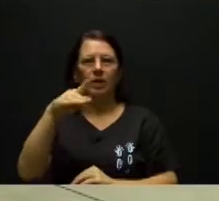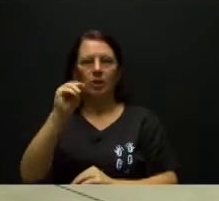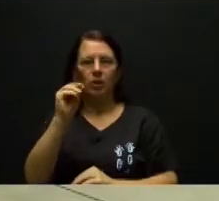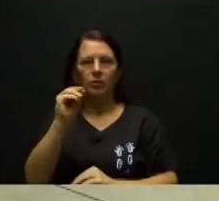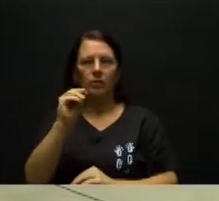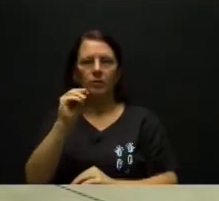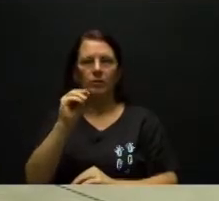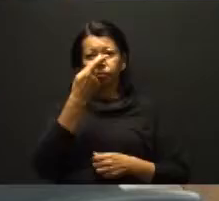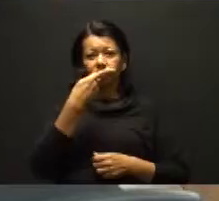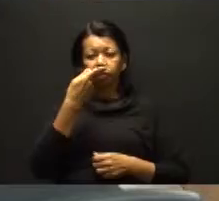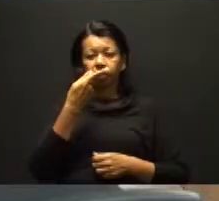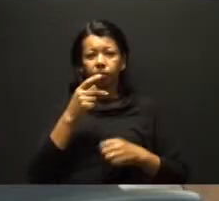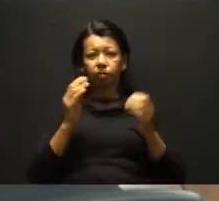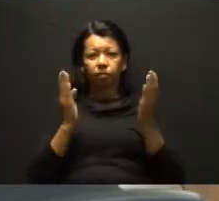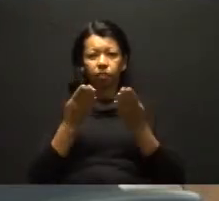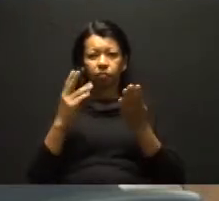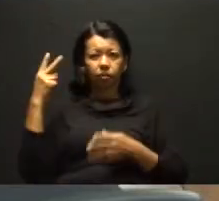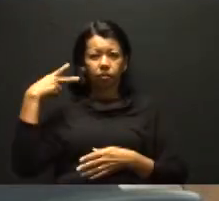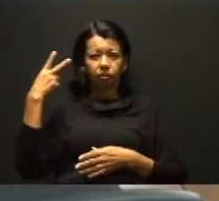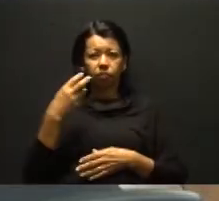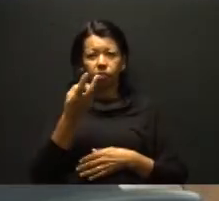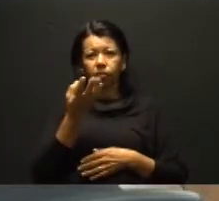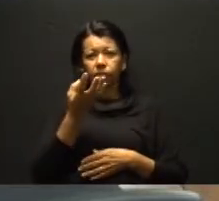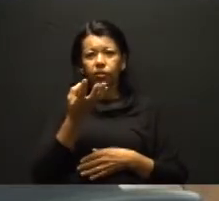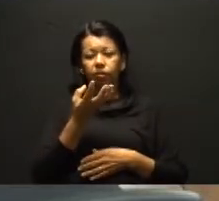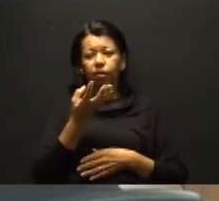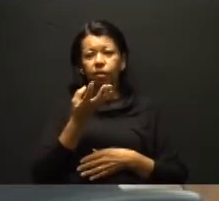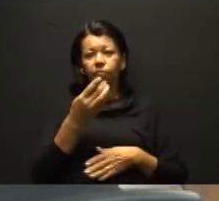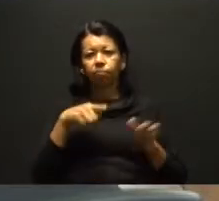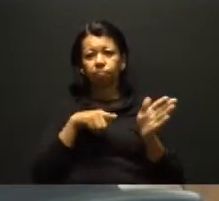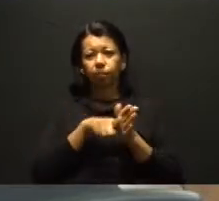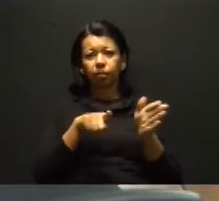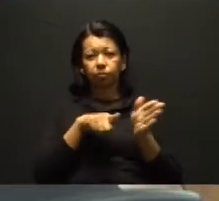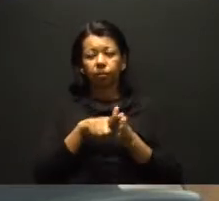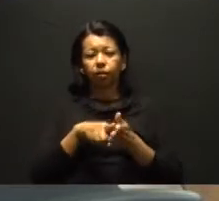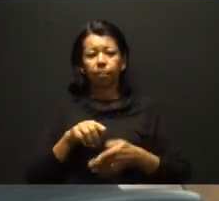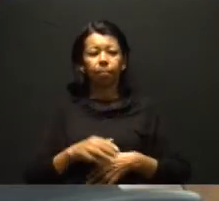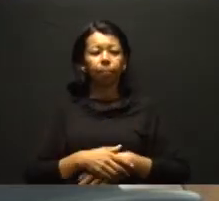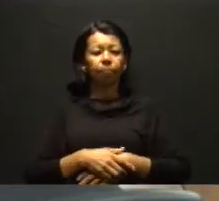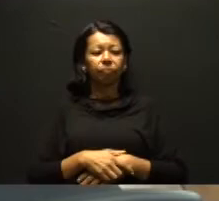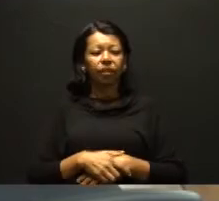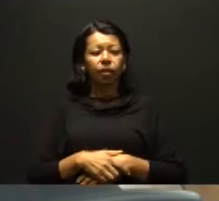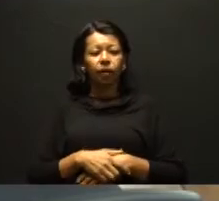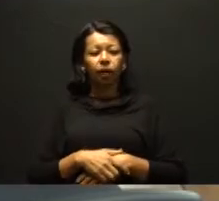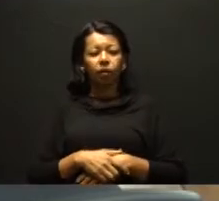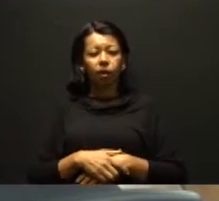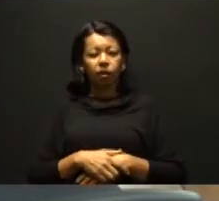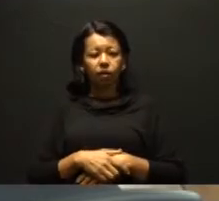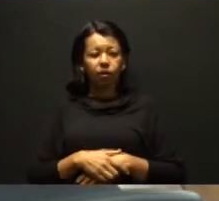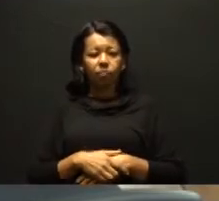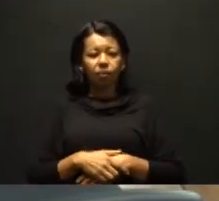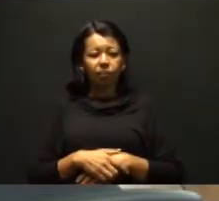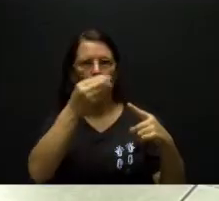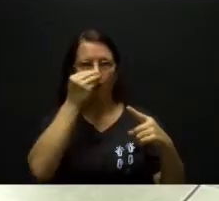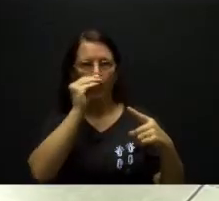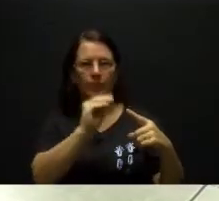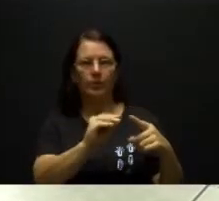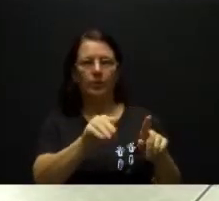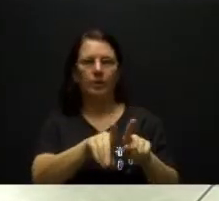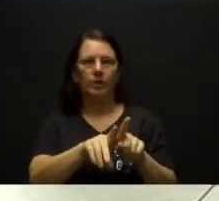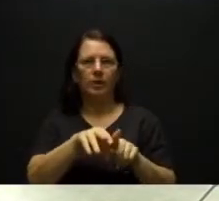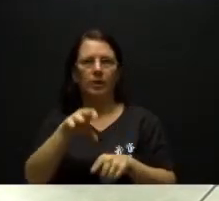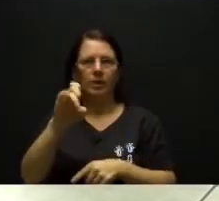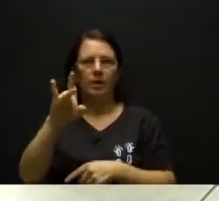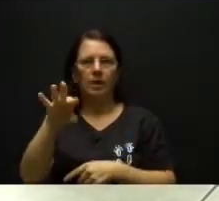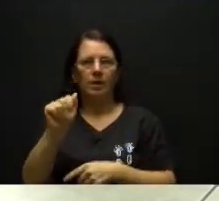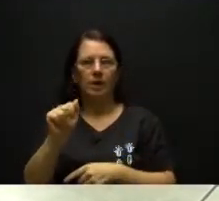valor do Vale Refeição. A propositura também vincula a revisão dos valores de vale-refeição à data base da categoria. A